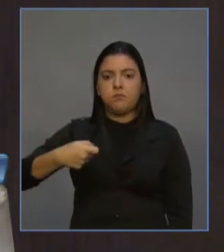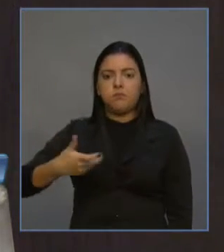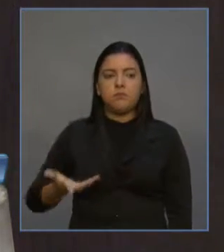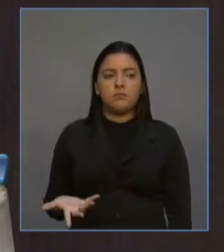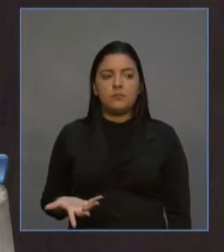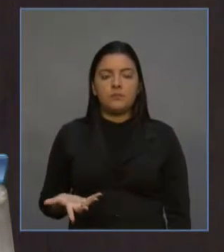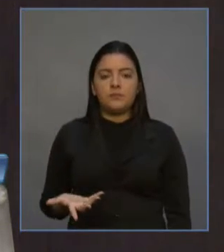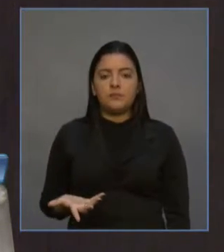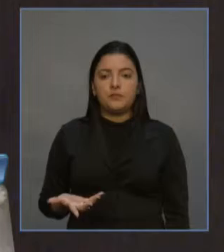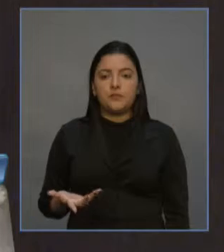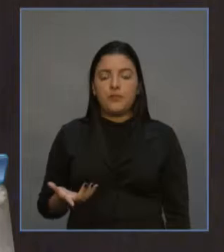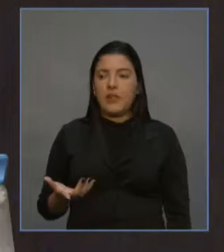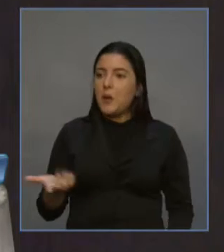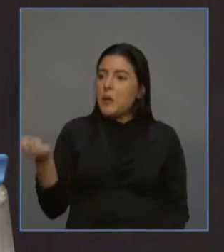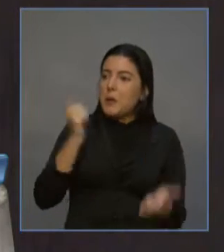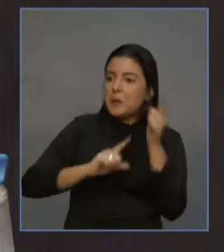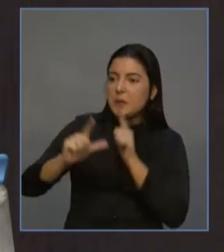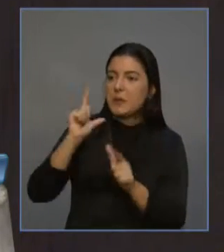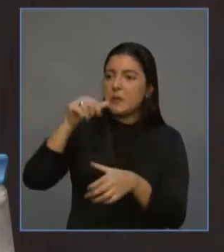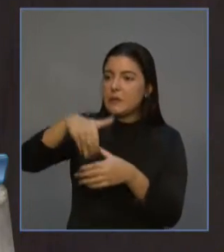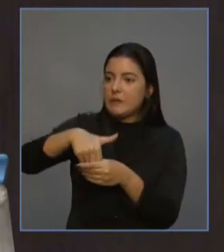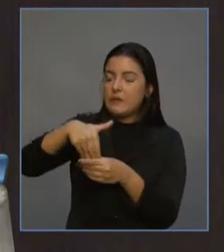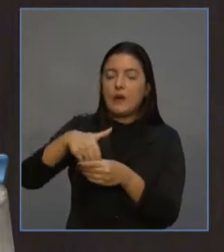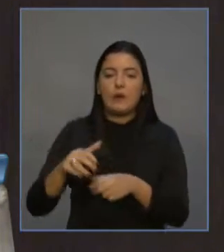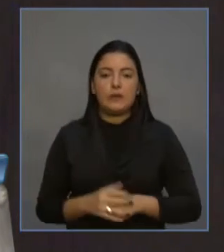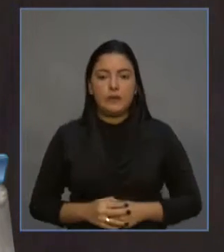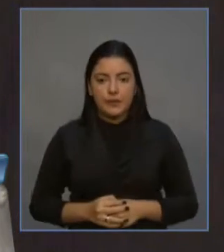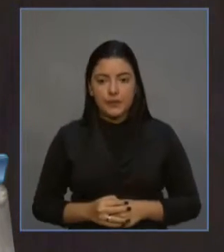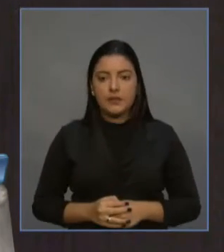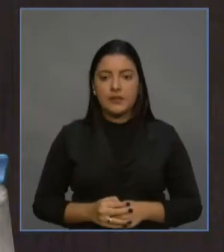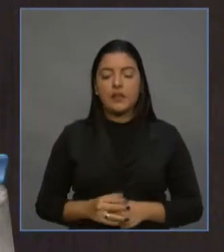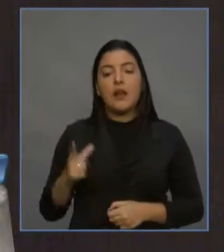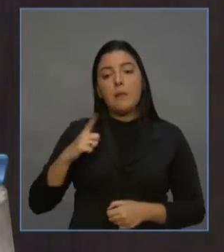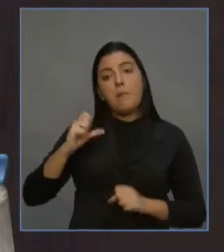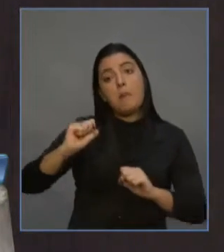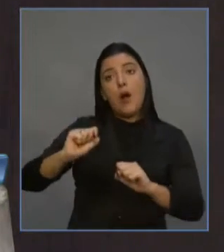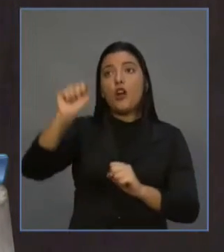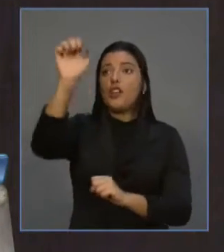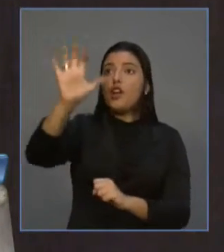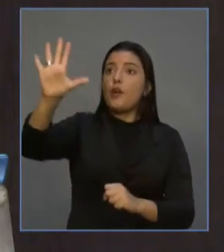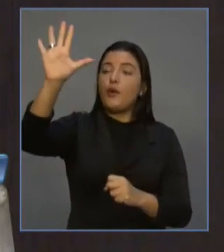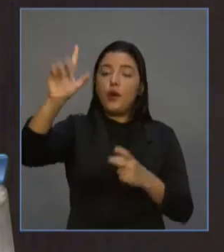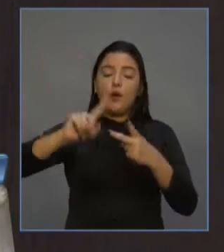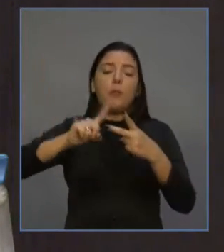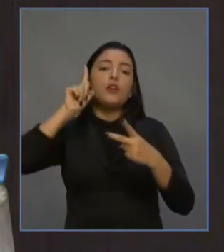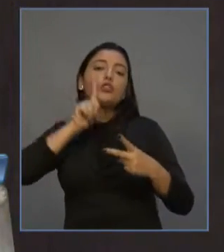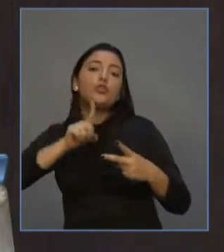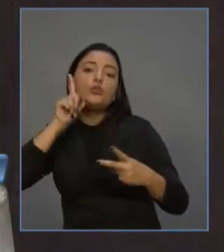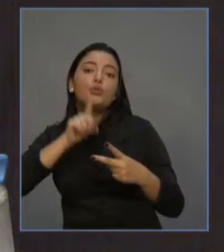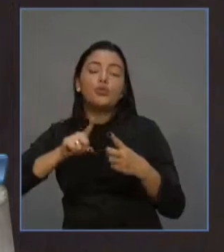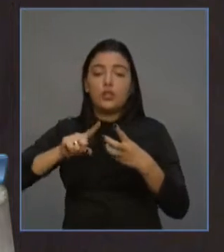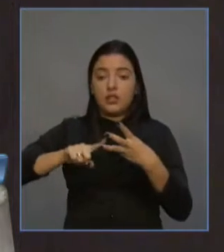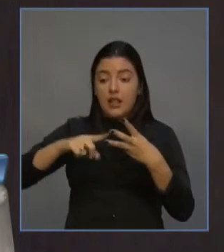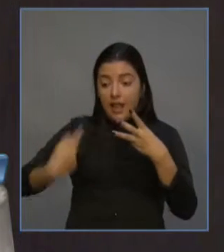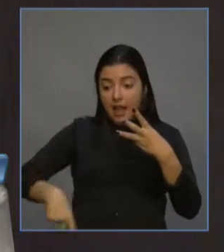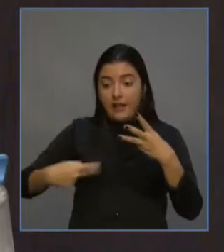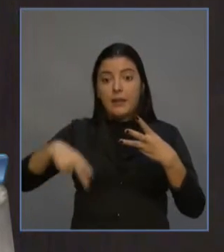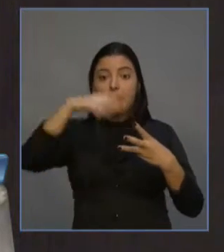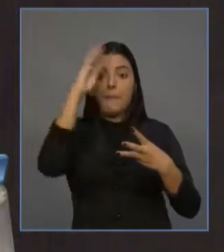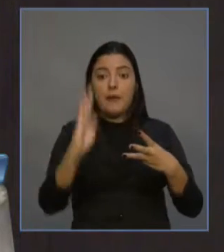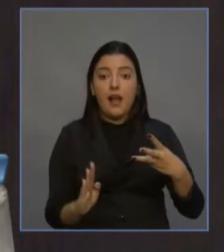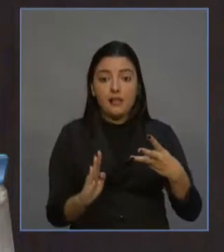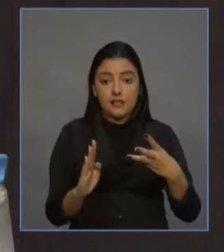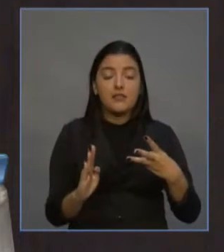para angariar votos. Esses três pilares, seja na Europa, nos Estados Unidos, aqui,